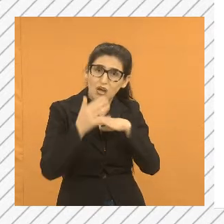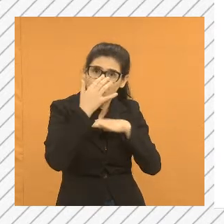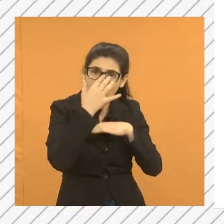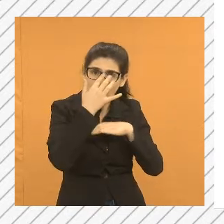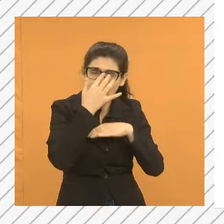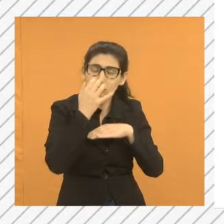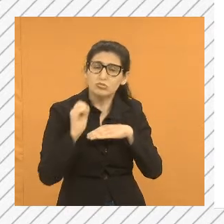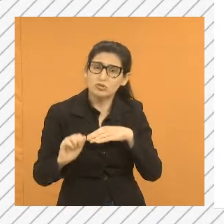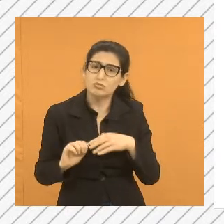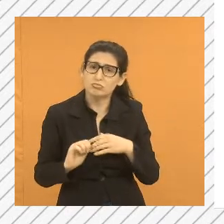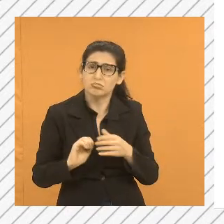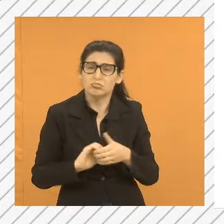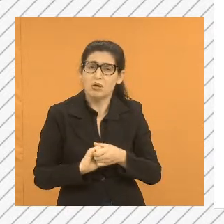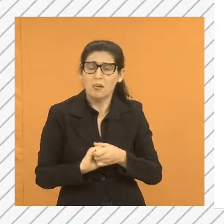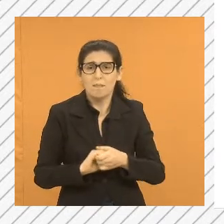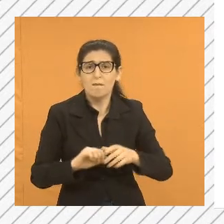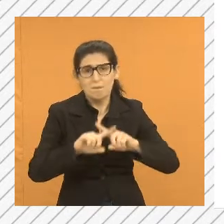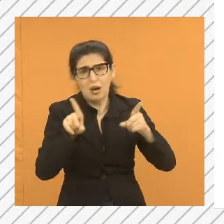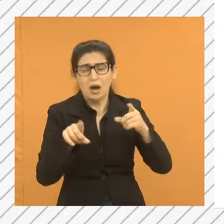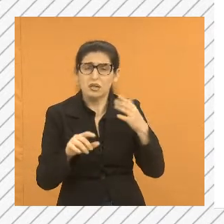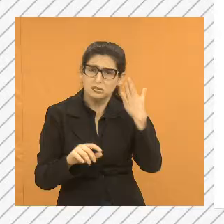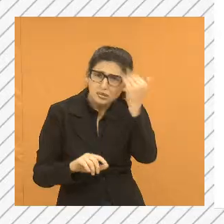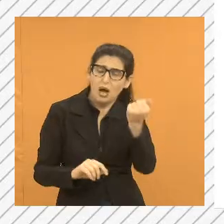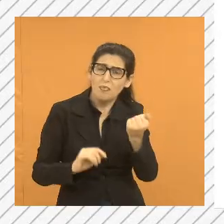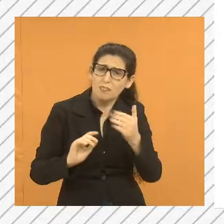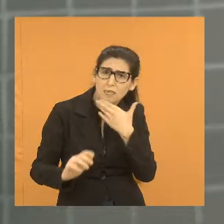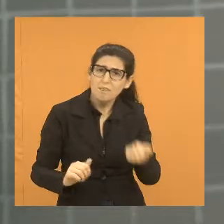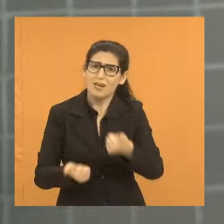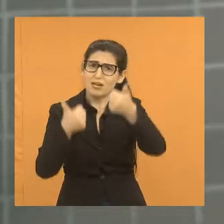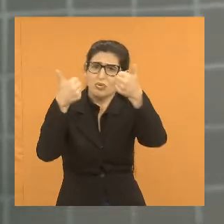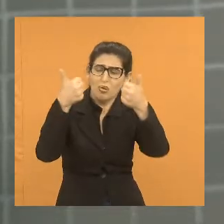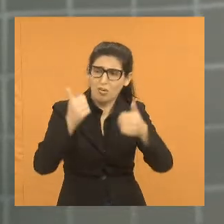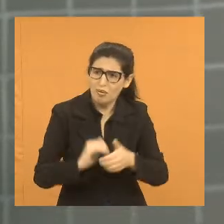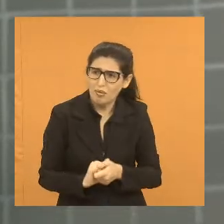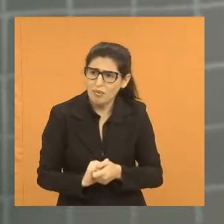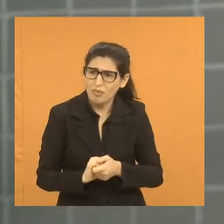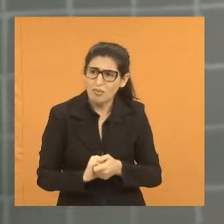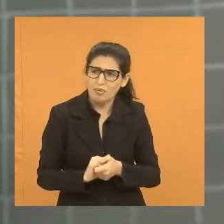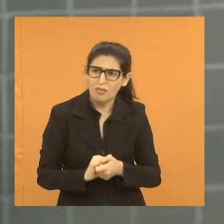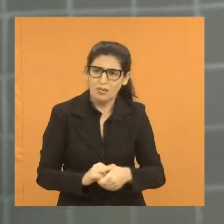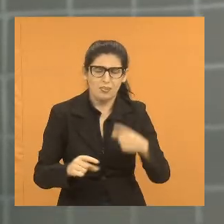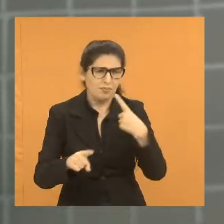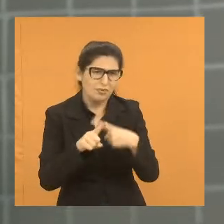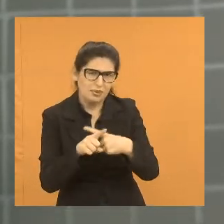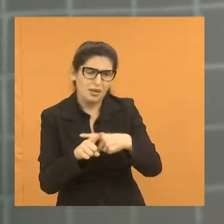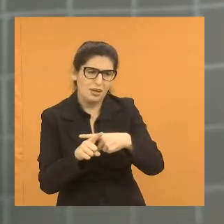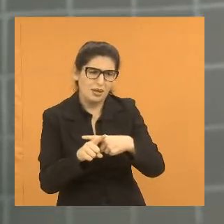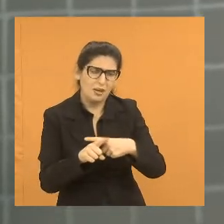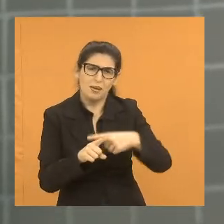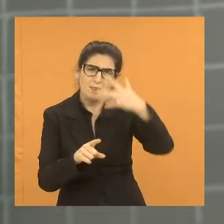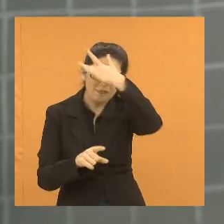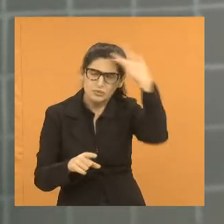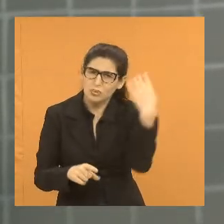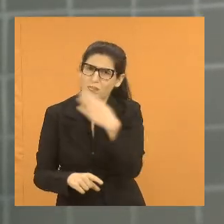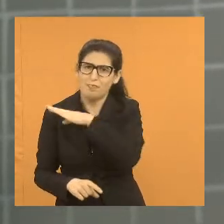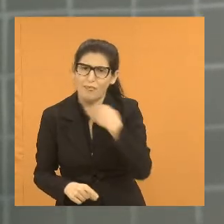esclarecendo melhor as razões pelas quais os seus cidadãos vão a